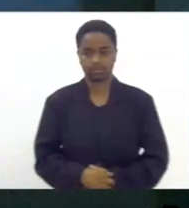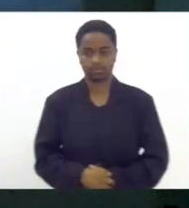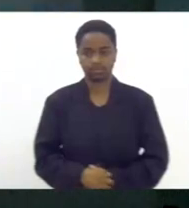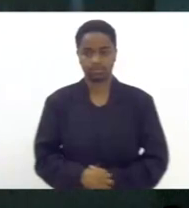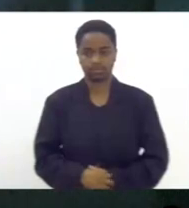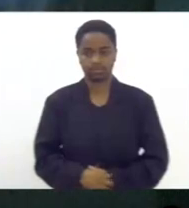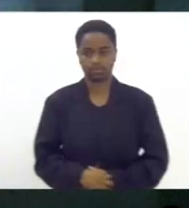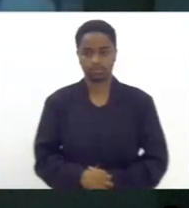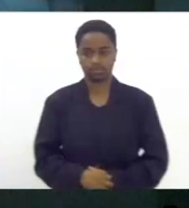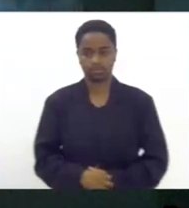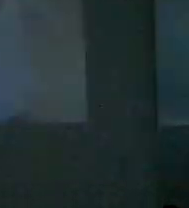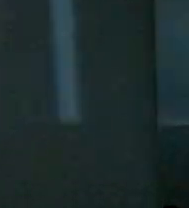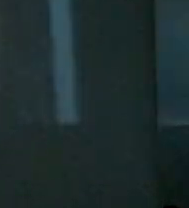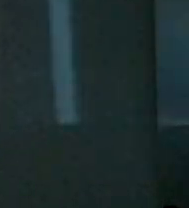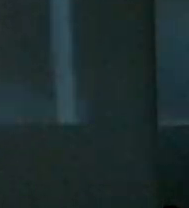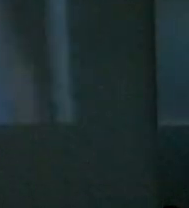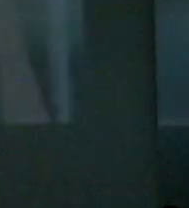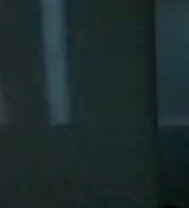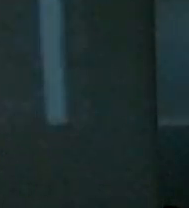ó